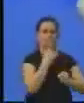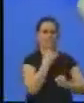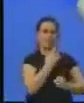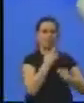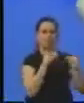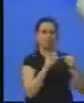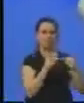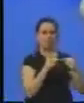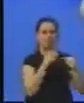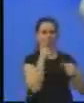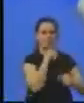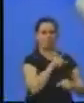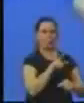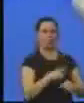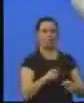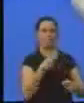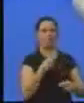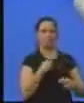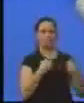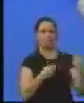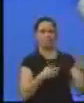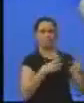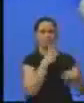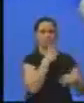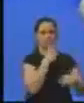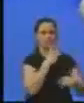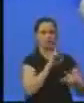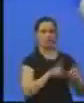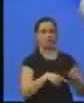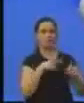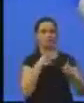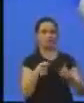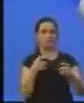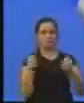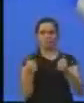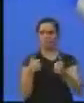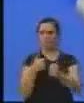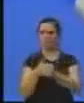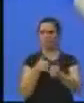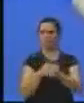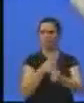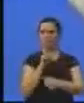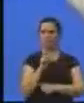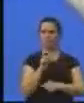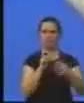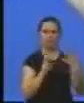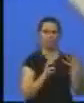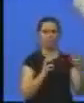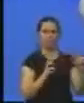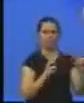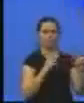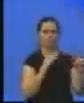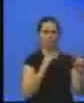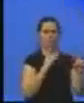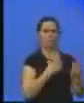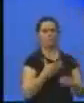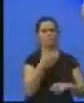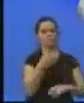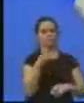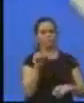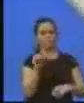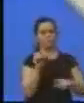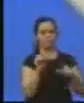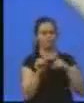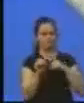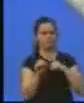resposta. Então, qual é o valor conhecido? Próximo de 50, nós temos o 45 e temos o 60.